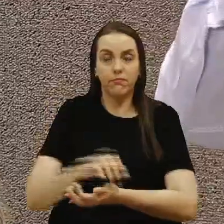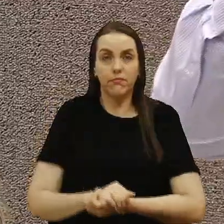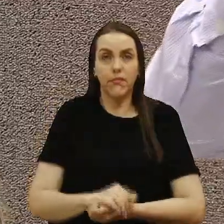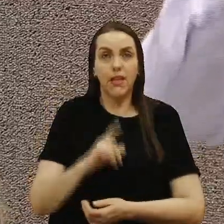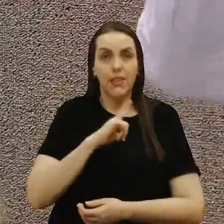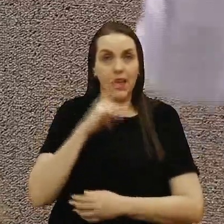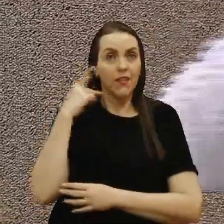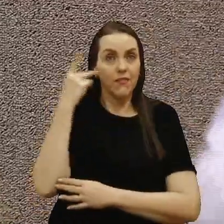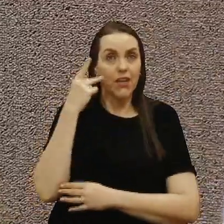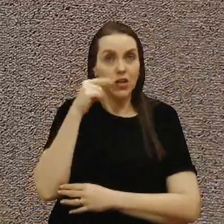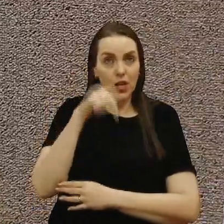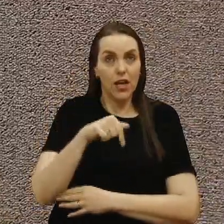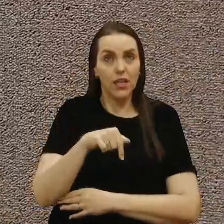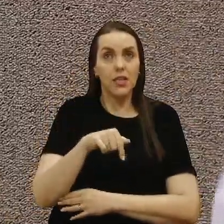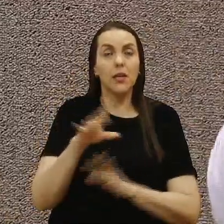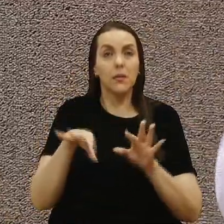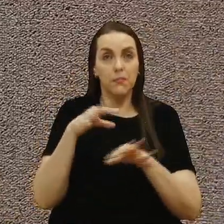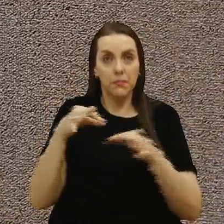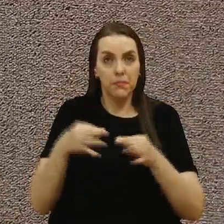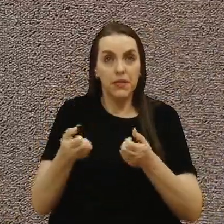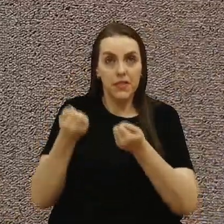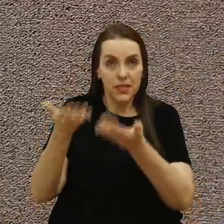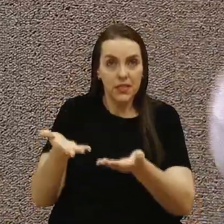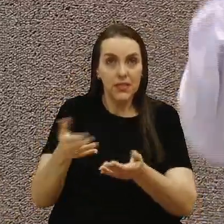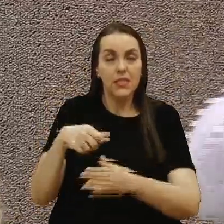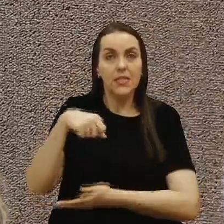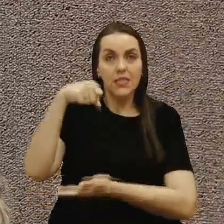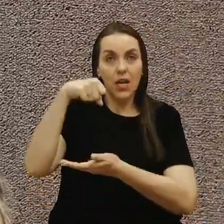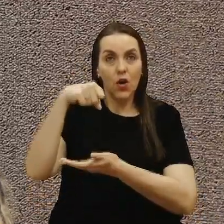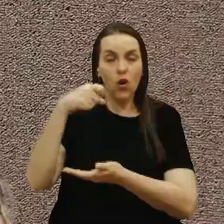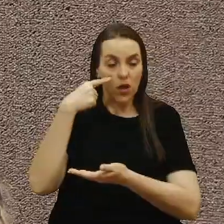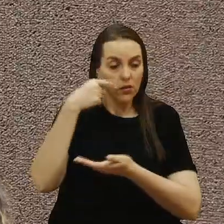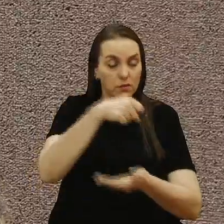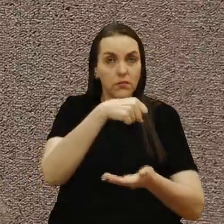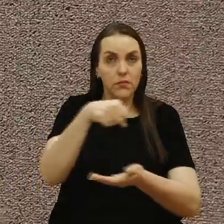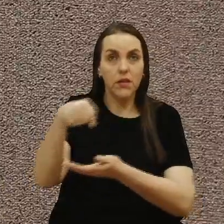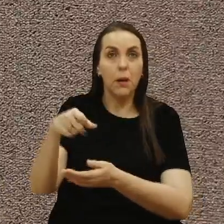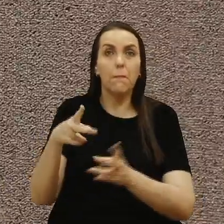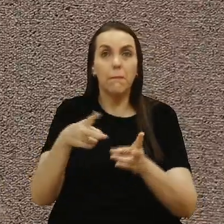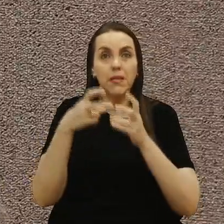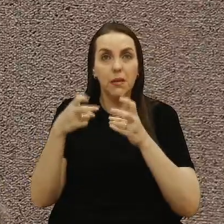que, inclusive, foram presenteados com a sacola para ver a qualidade do produto que tinha dentro.